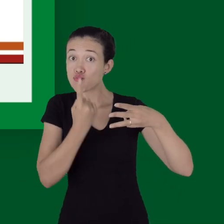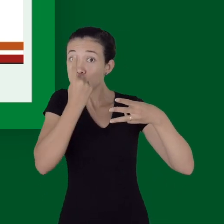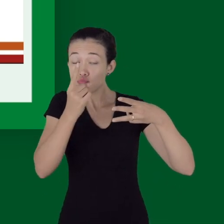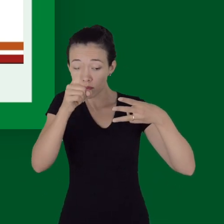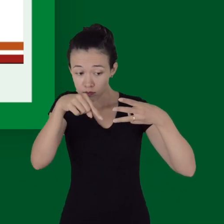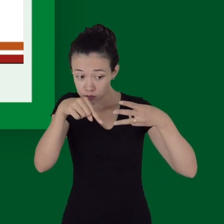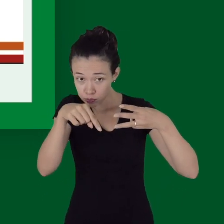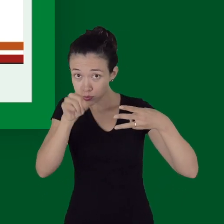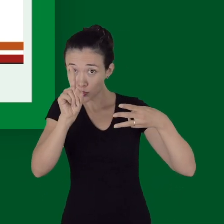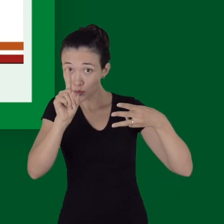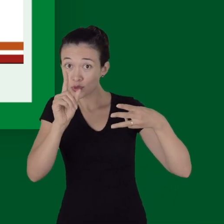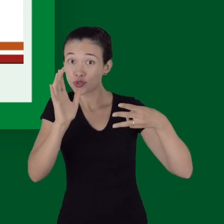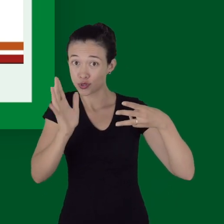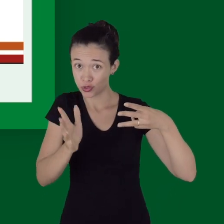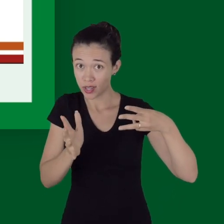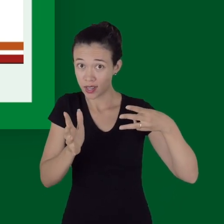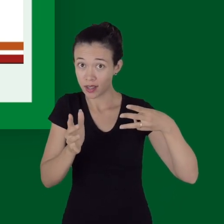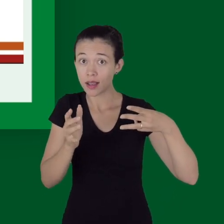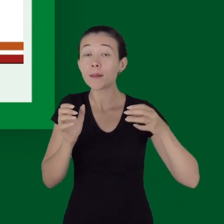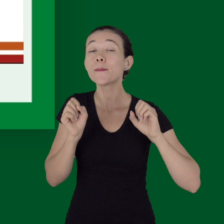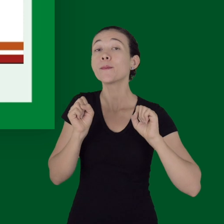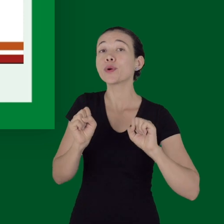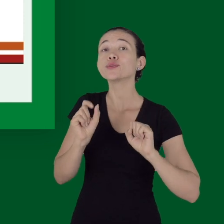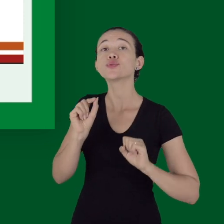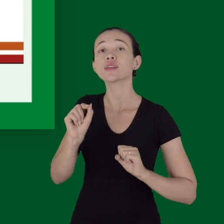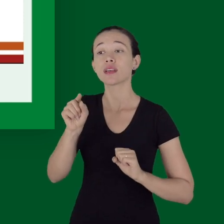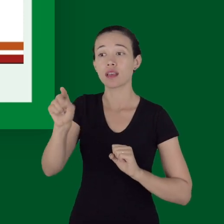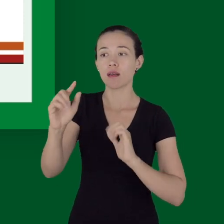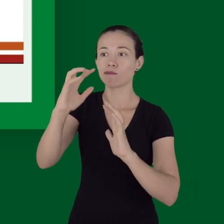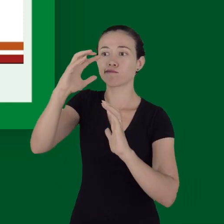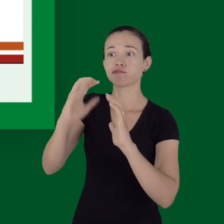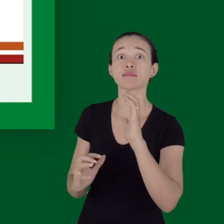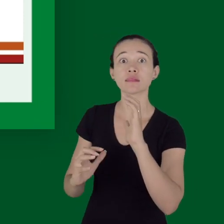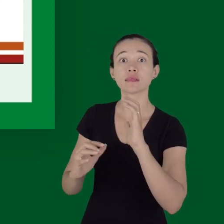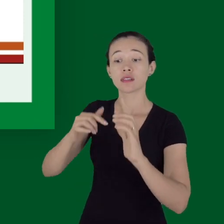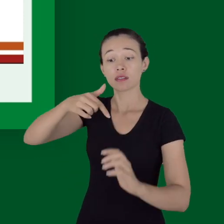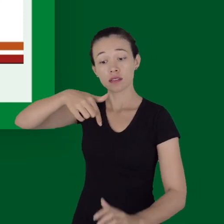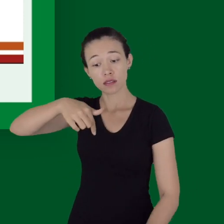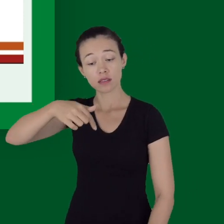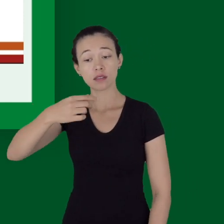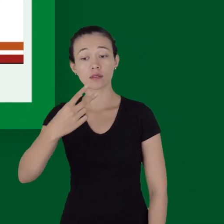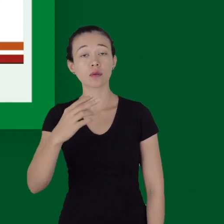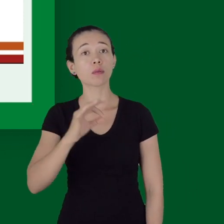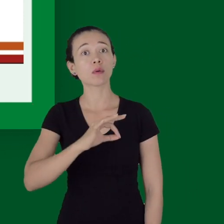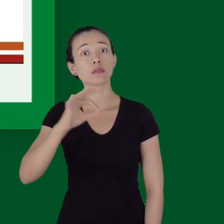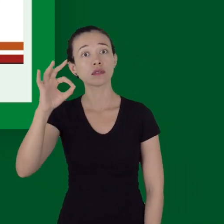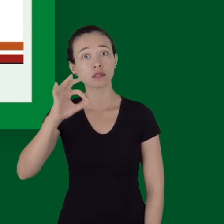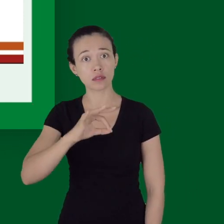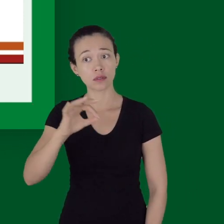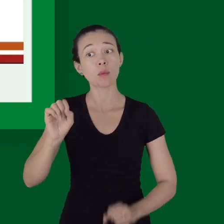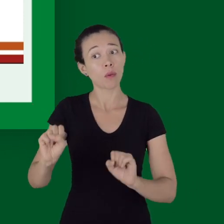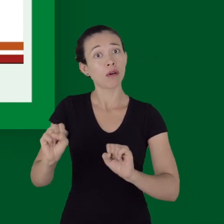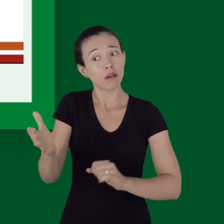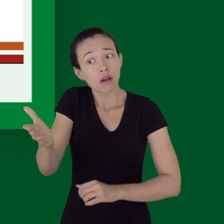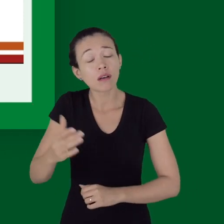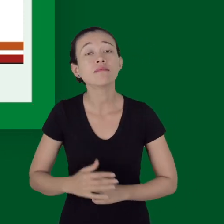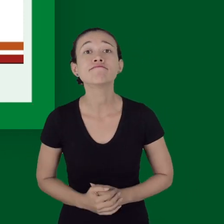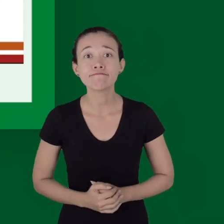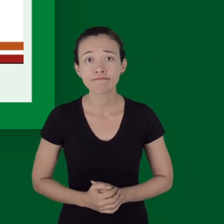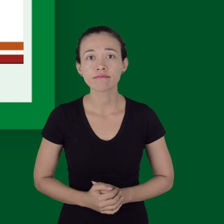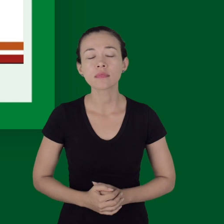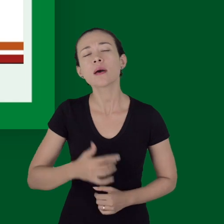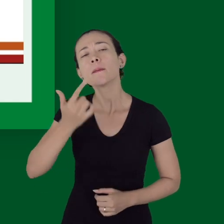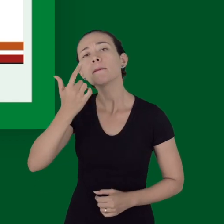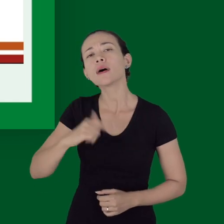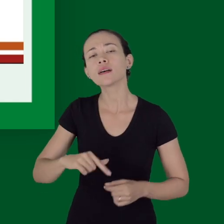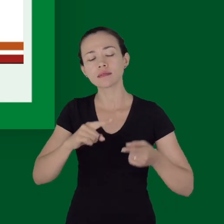positivo. Se o paciente tiver um ponto positivo, um sinal, ele já tem 72% de ter um AVC. Outra